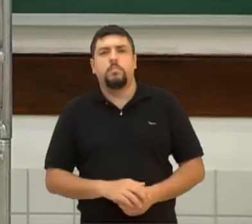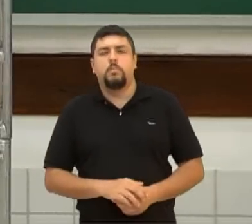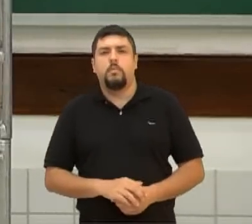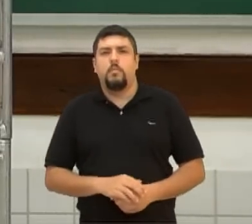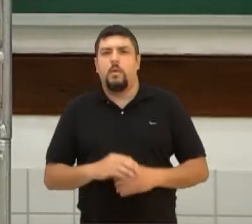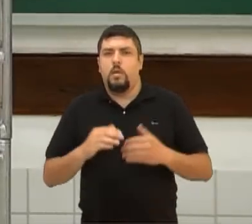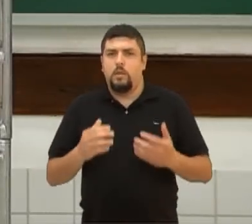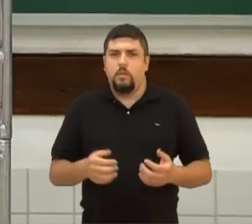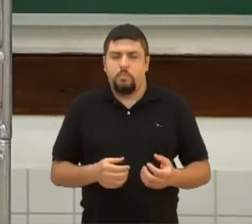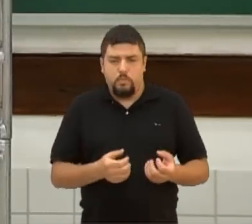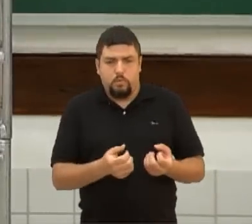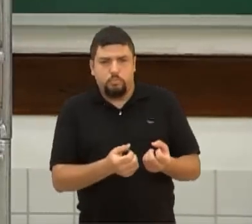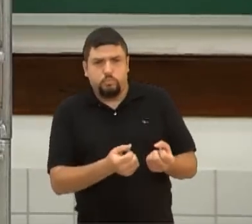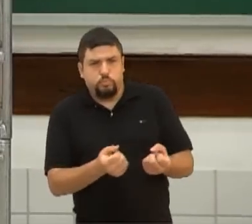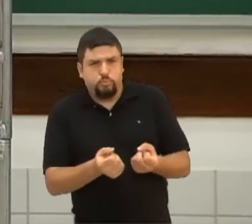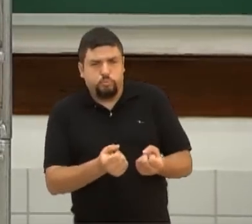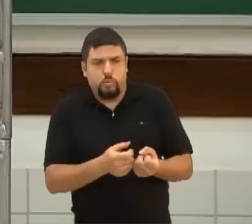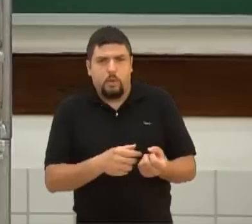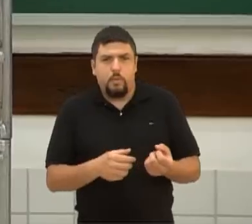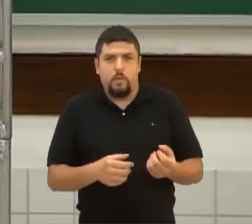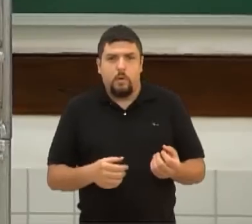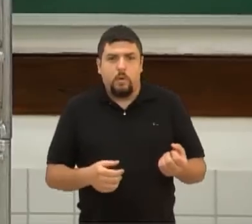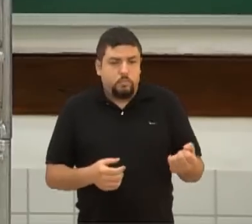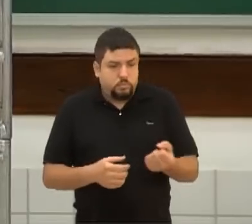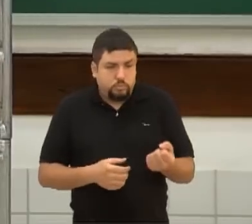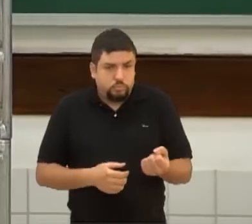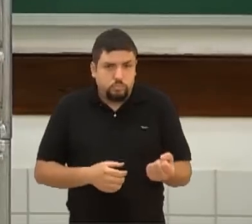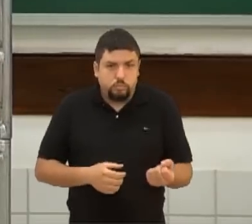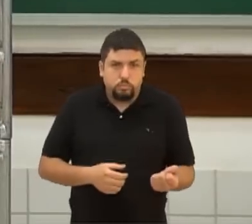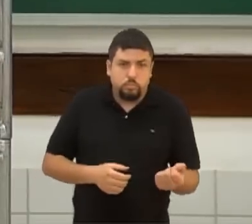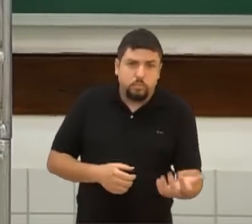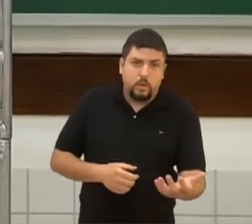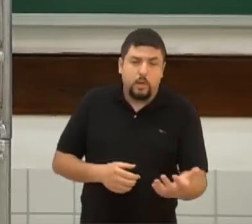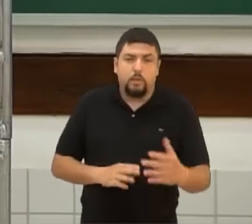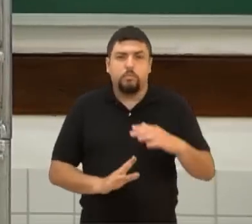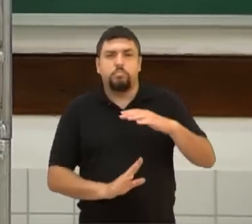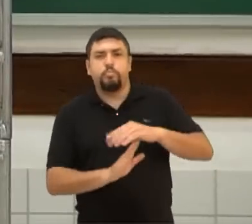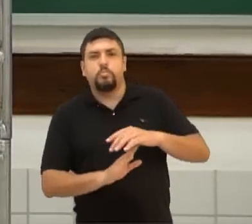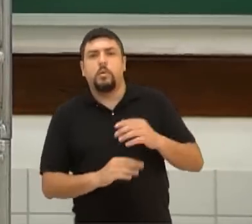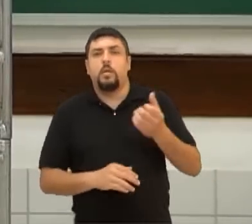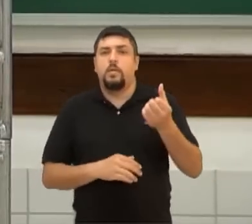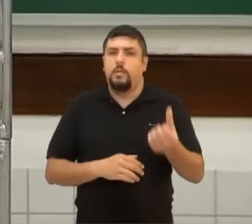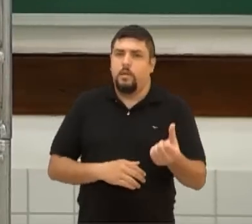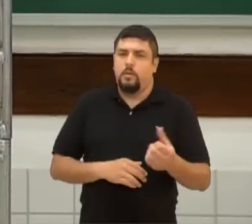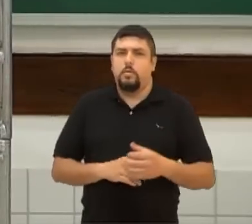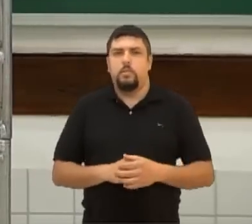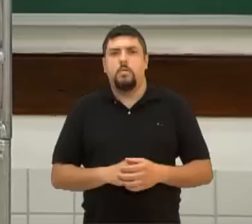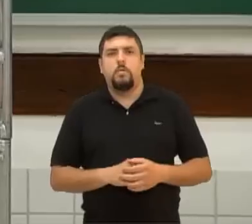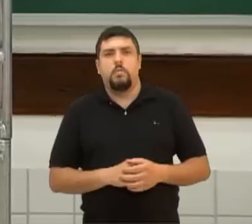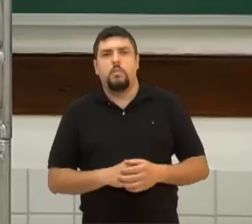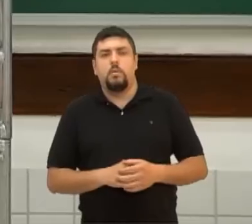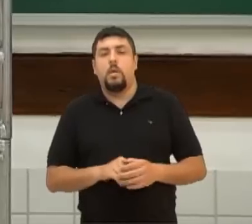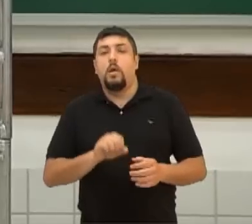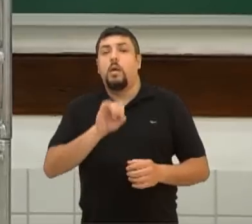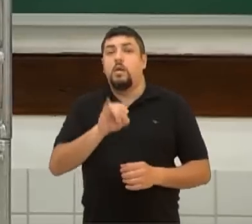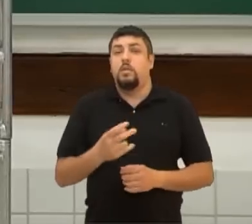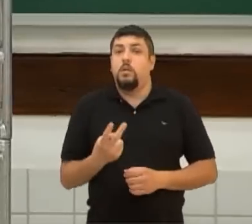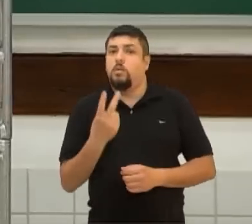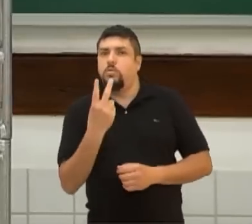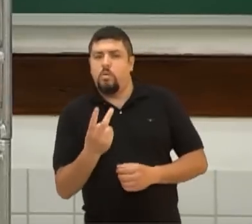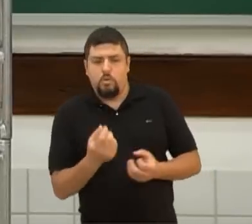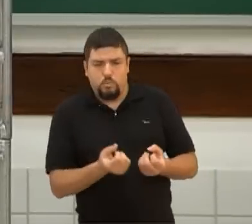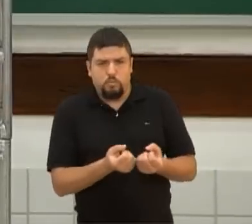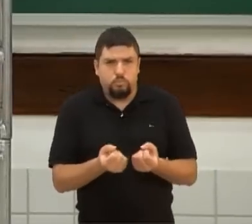o espaço, né, amostral do lançamento de um dado é 6. Quando eu pergunto que são 2 dados, alguns alunos